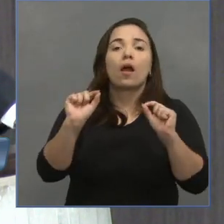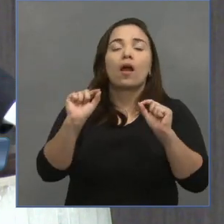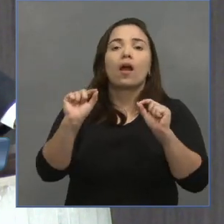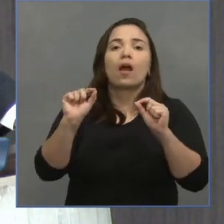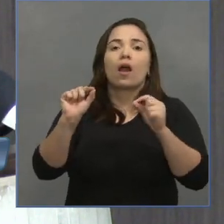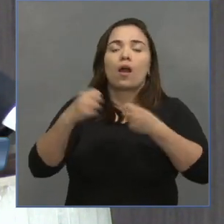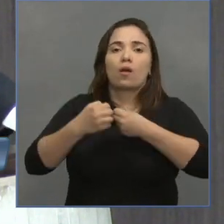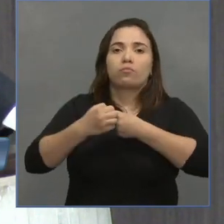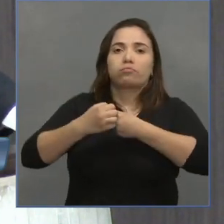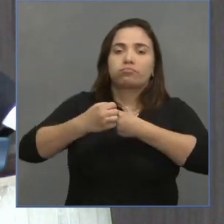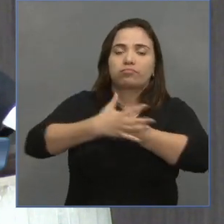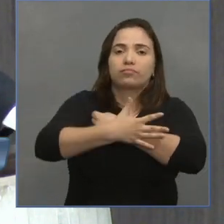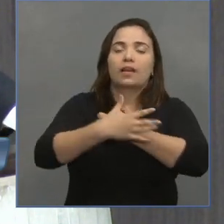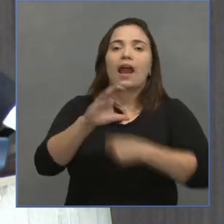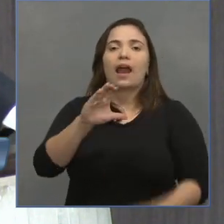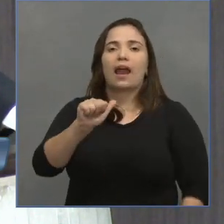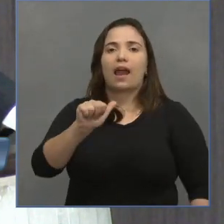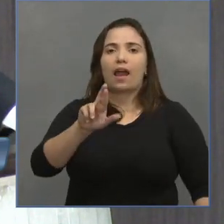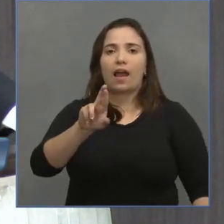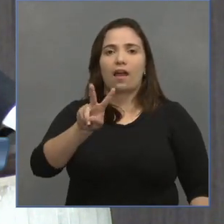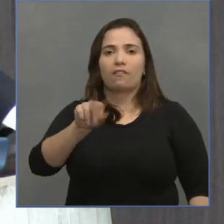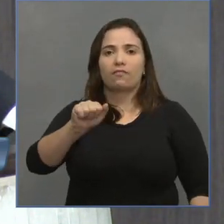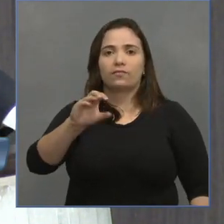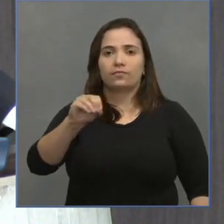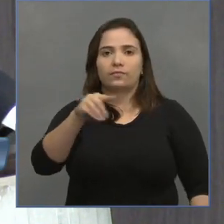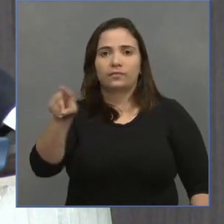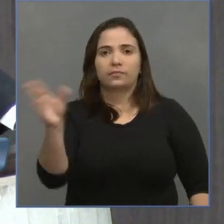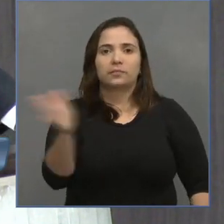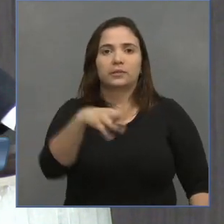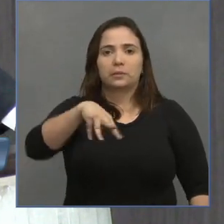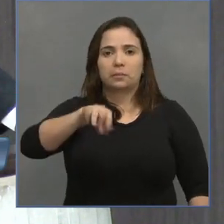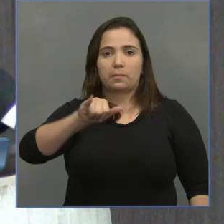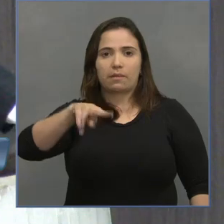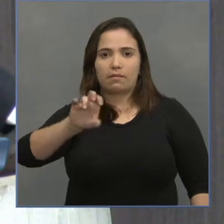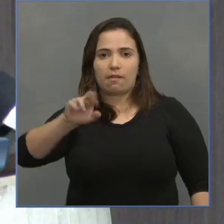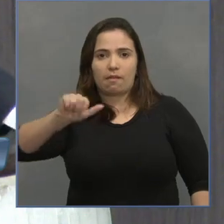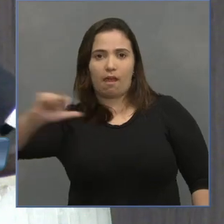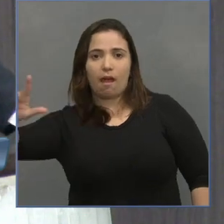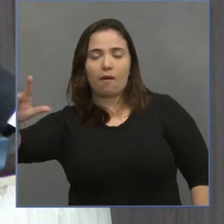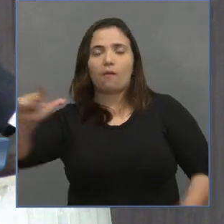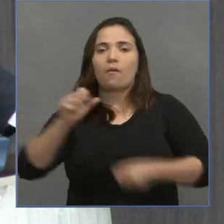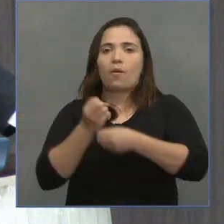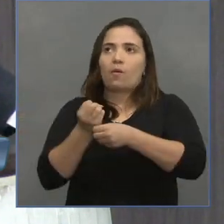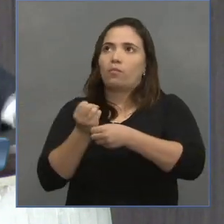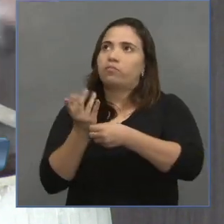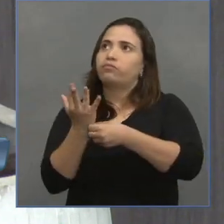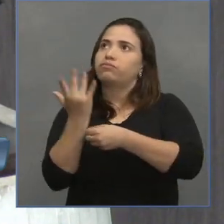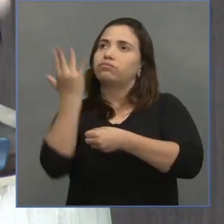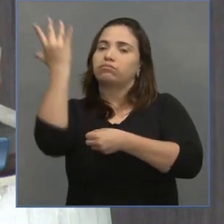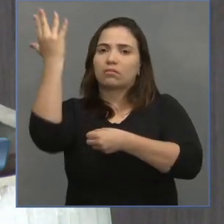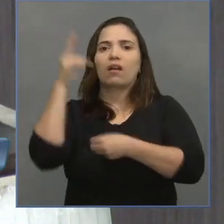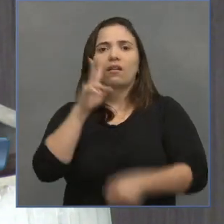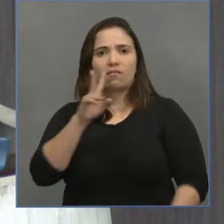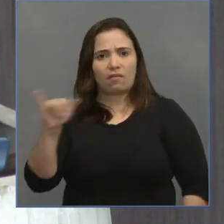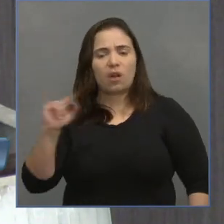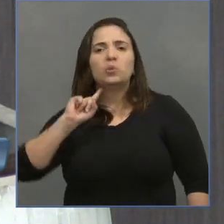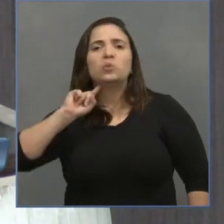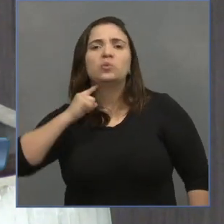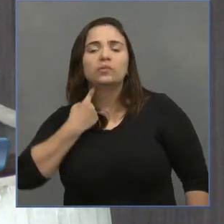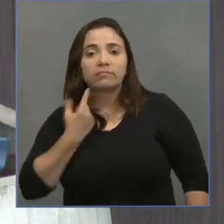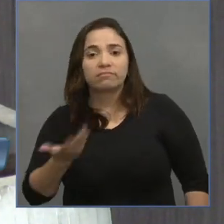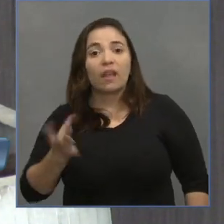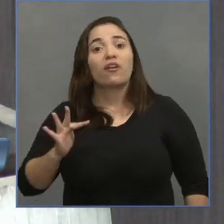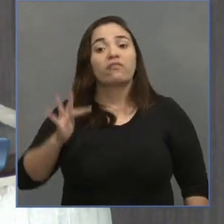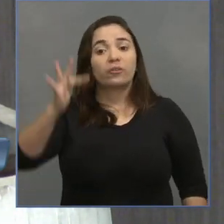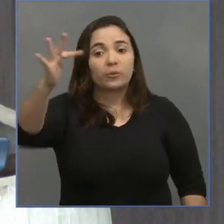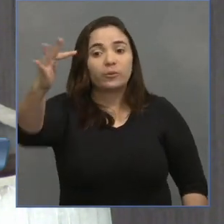combustíveis fósseis, no caso carvão mineral, e com uso de água. São as termoelétricas. As futuras gerações vão olhar para